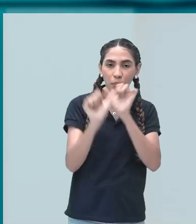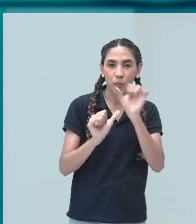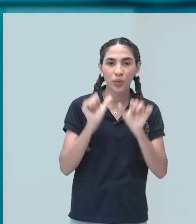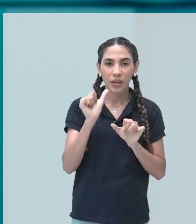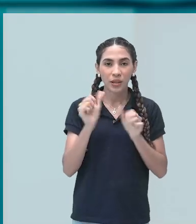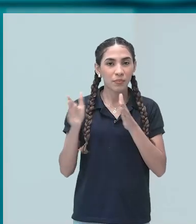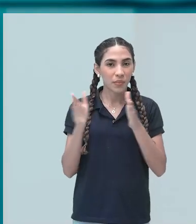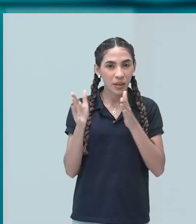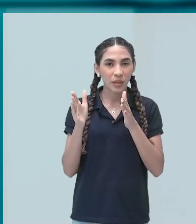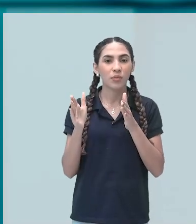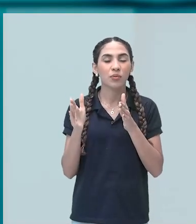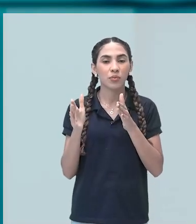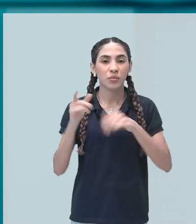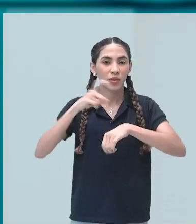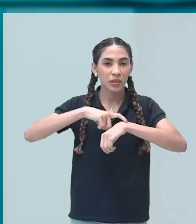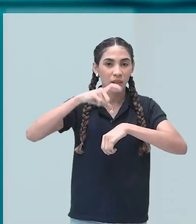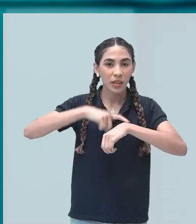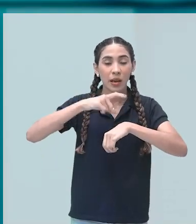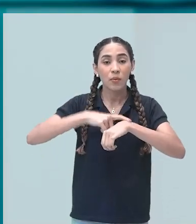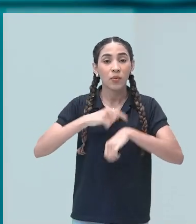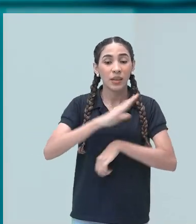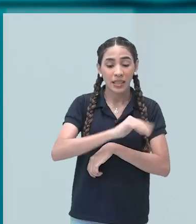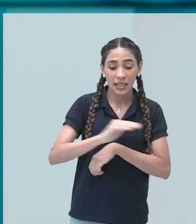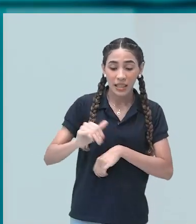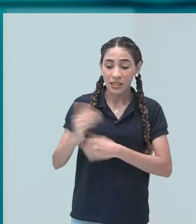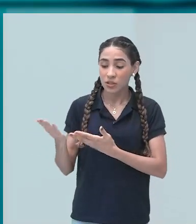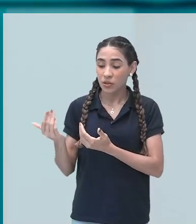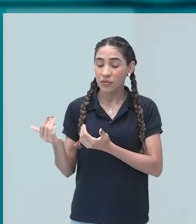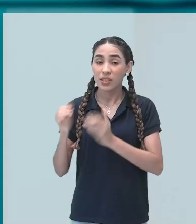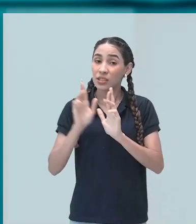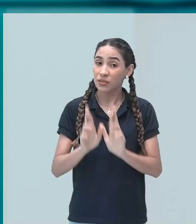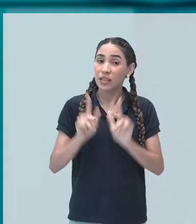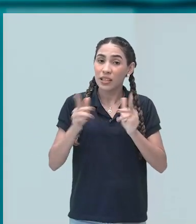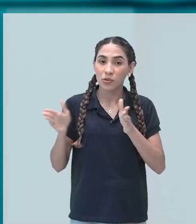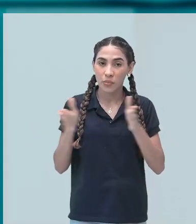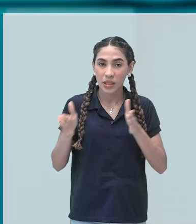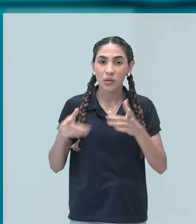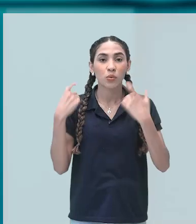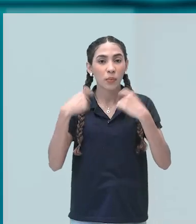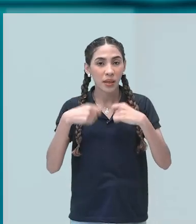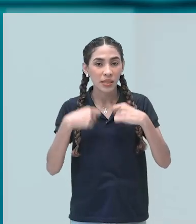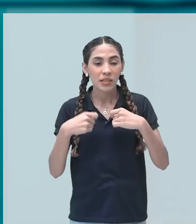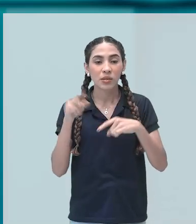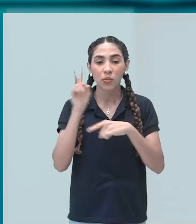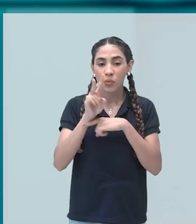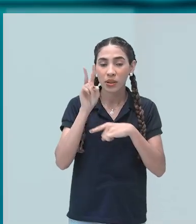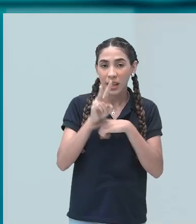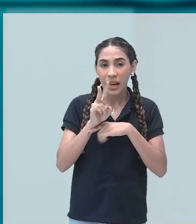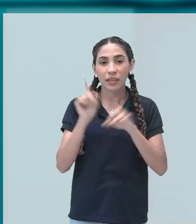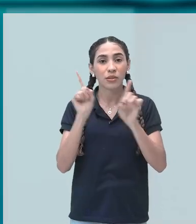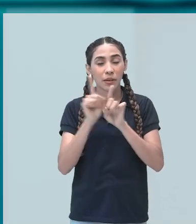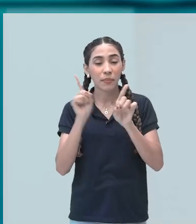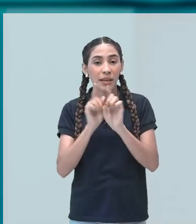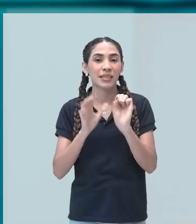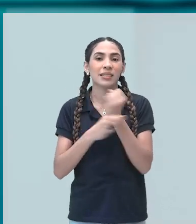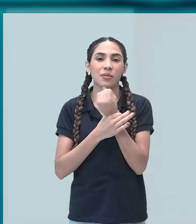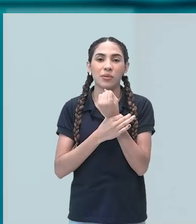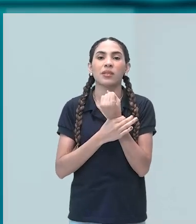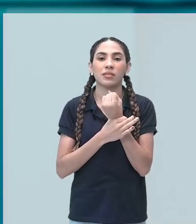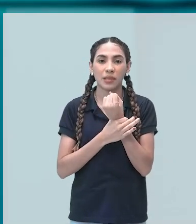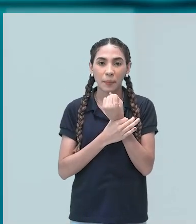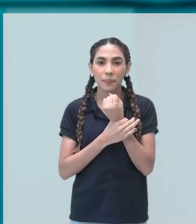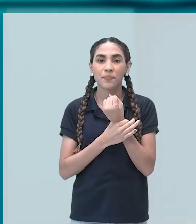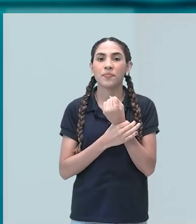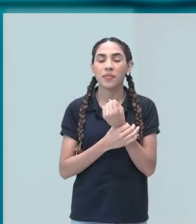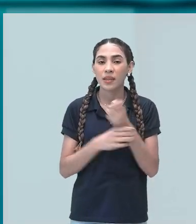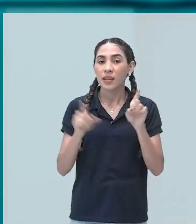questão da infância e da adolescência serem fases distintas, que precisam de resguardo, que precisam de proteção específica,